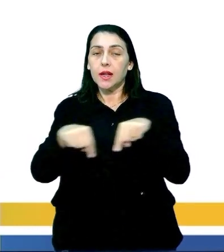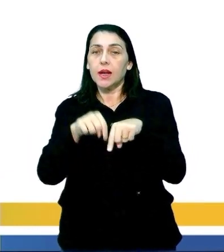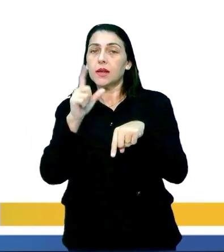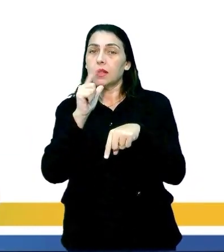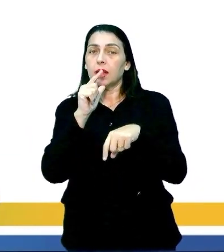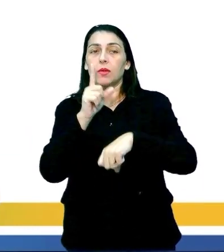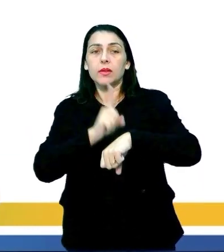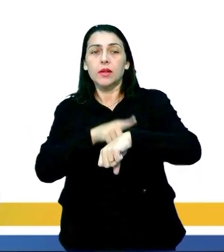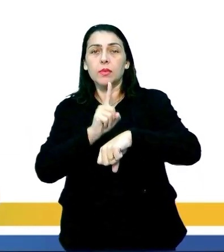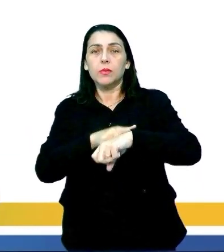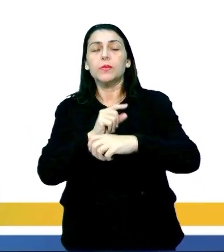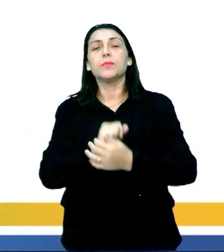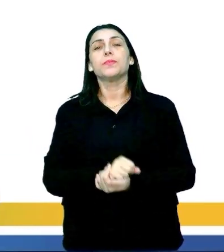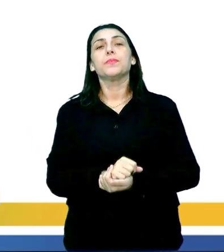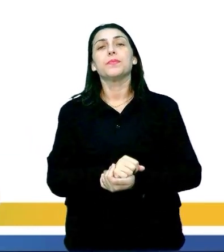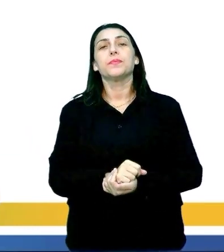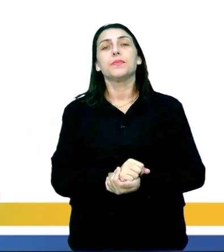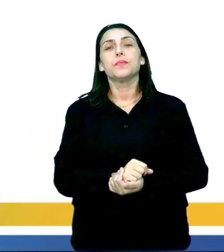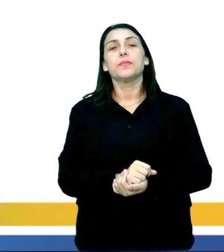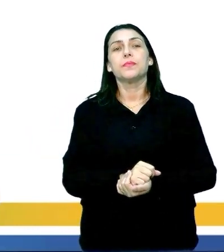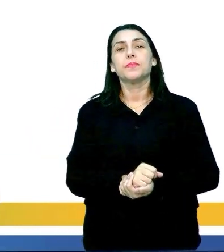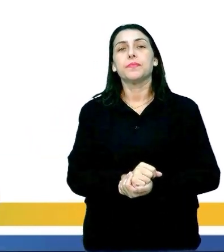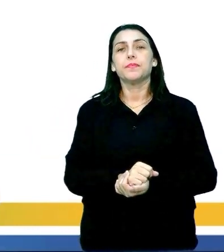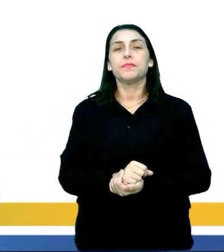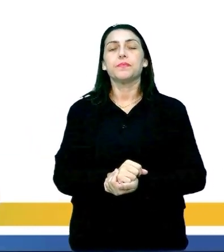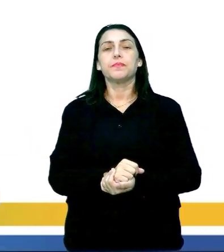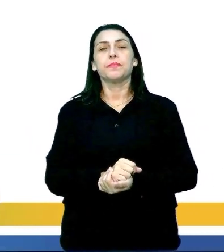do tempo. Olha aí.